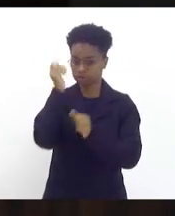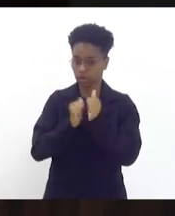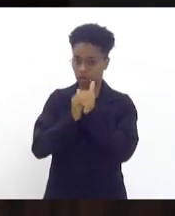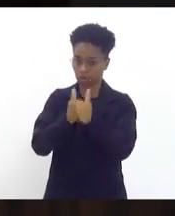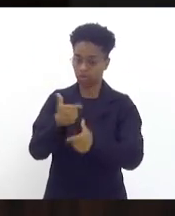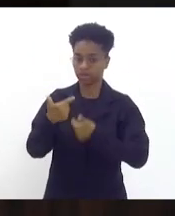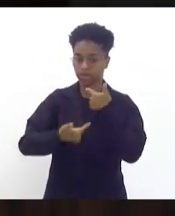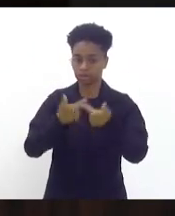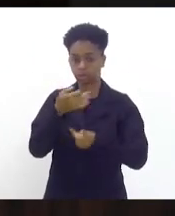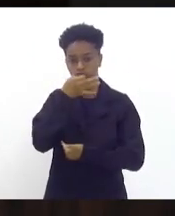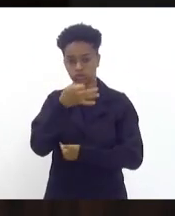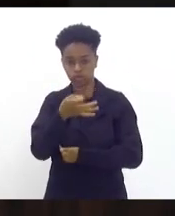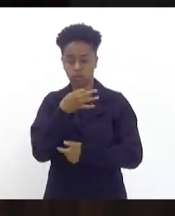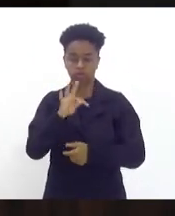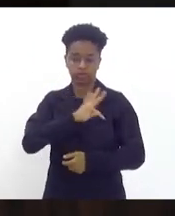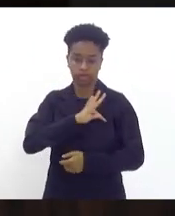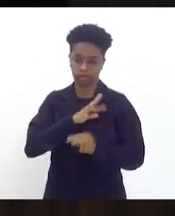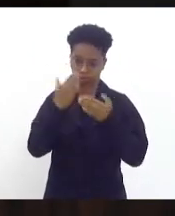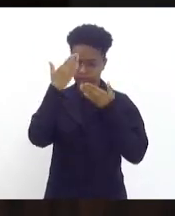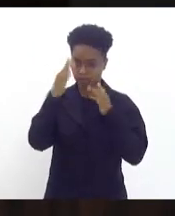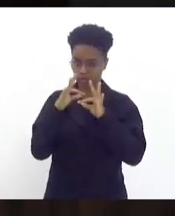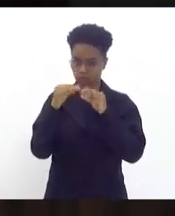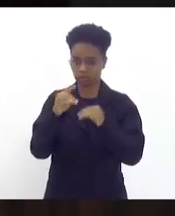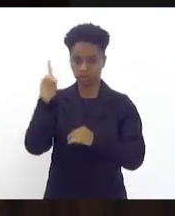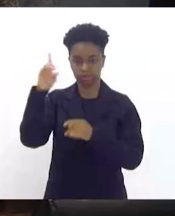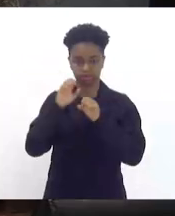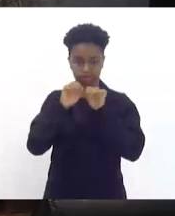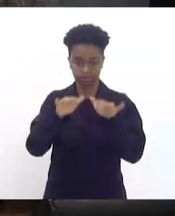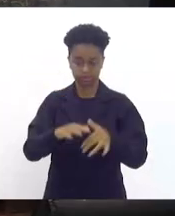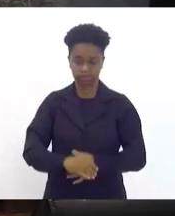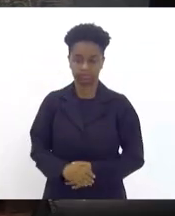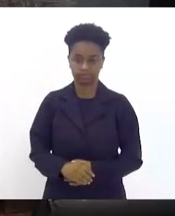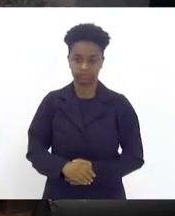os trabalhos são a técnica Muito obrigado a todos fiquem com Deus